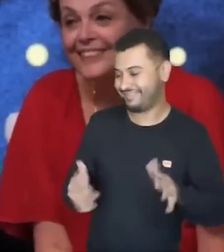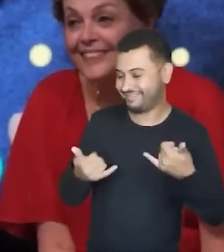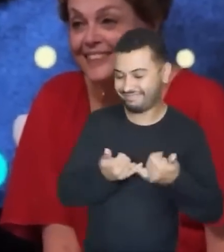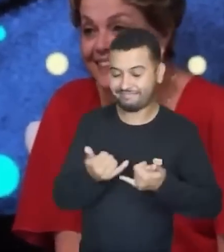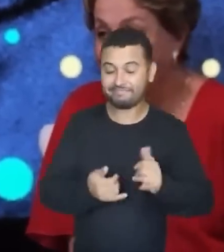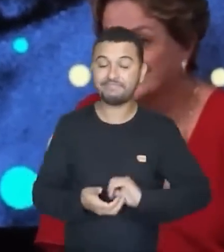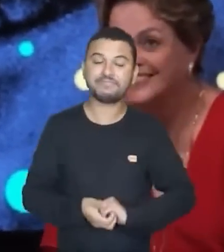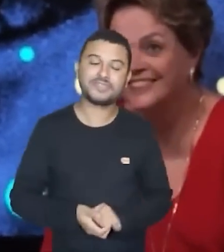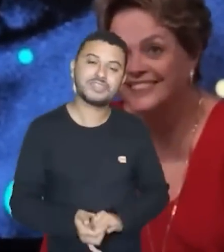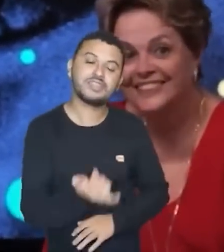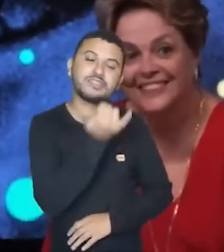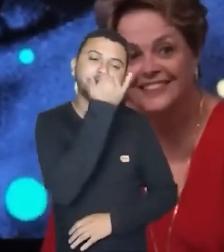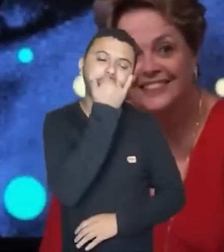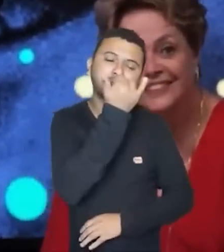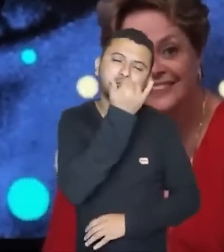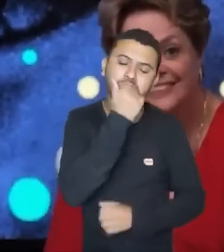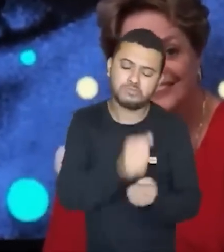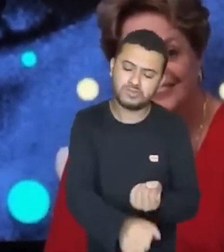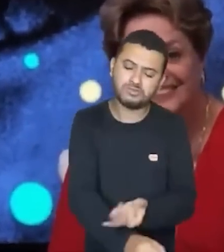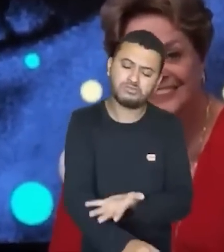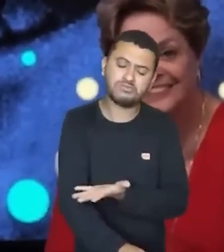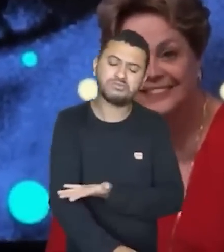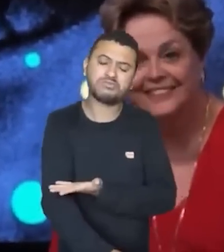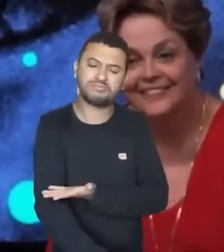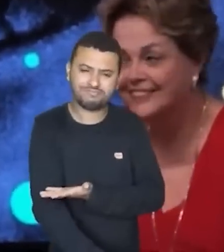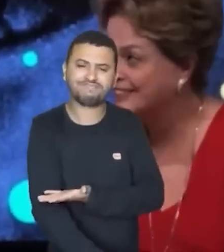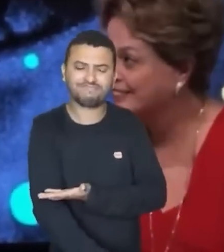desculpa a emoção, mas